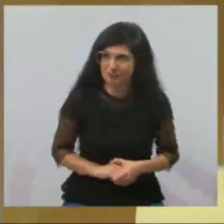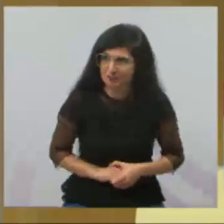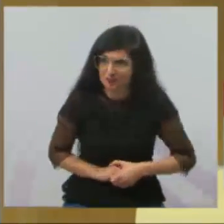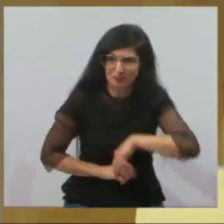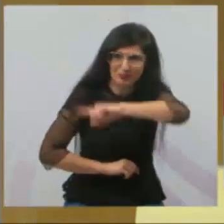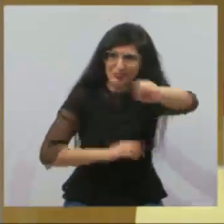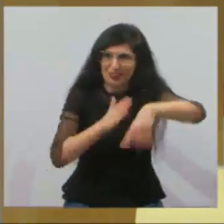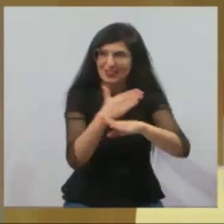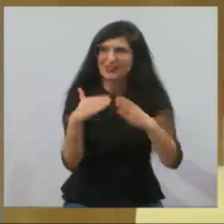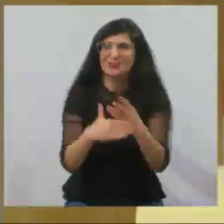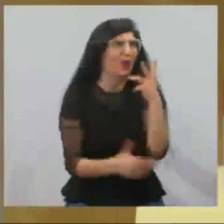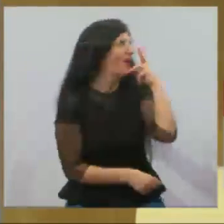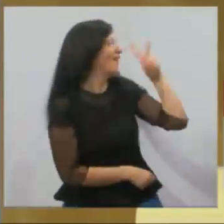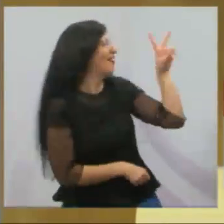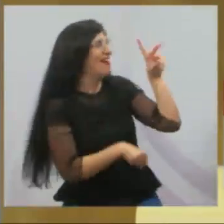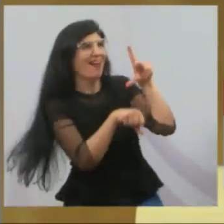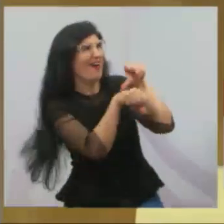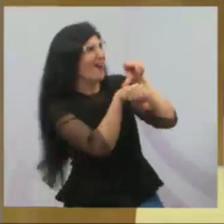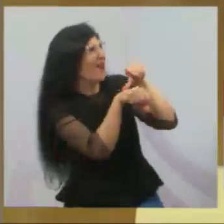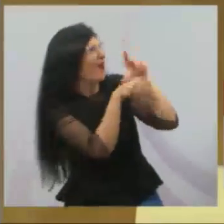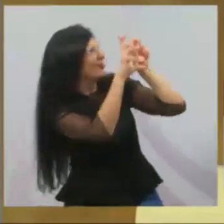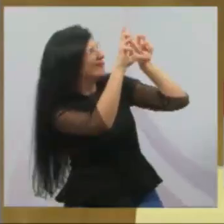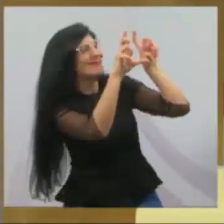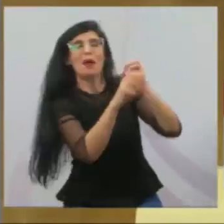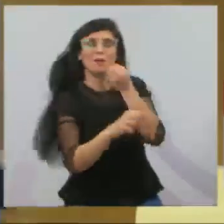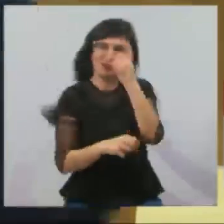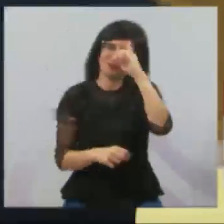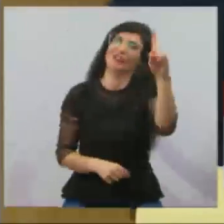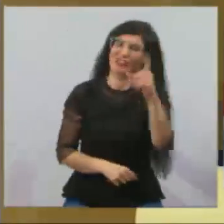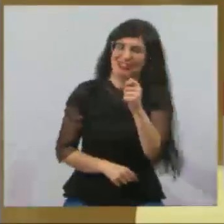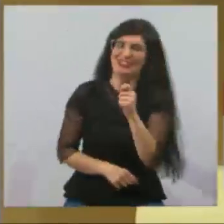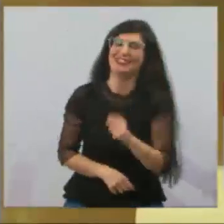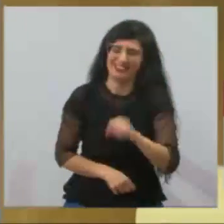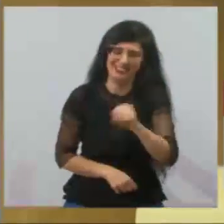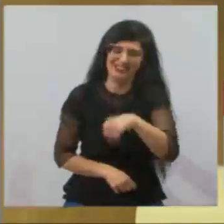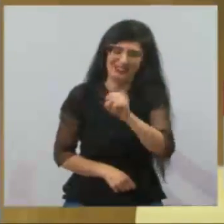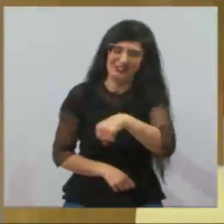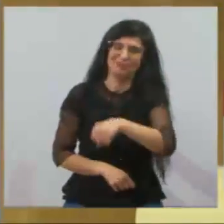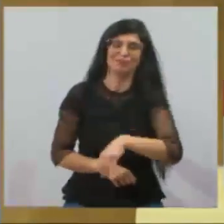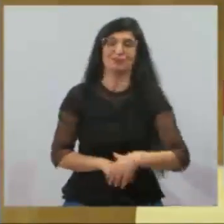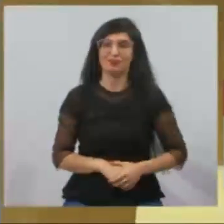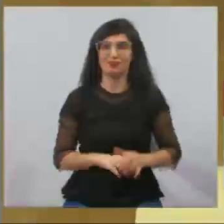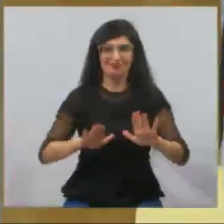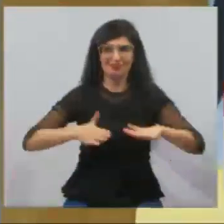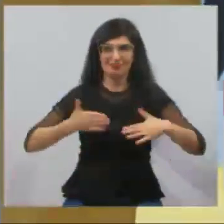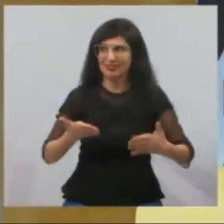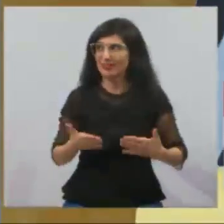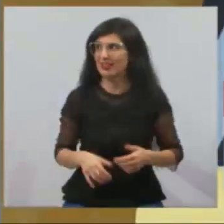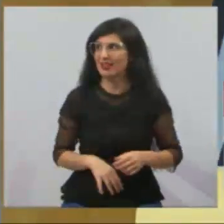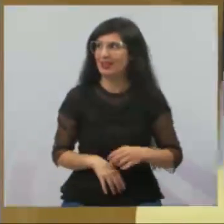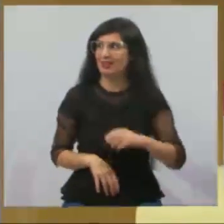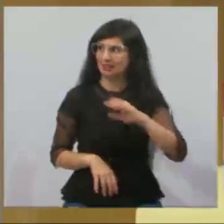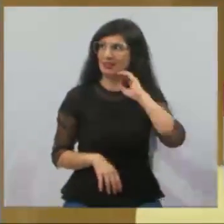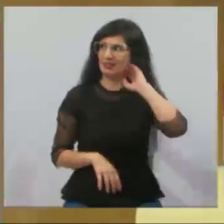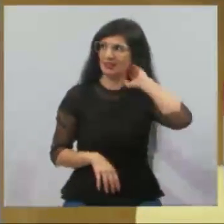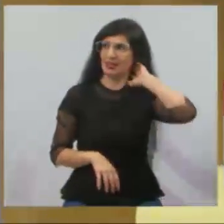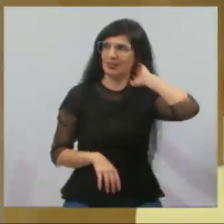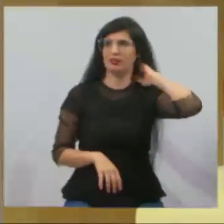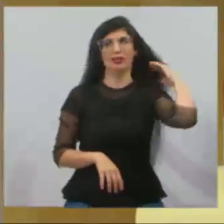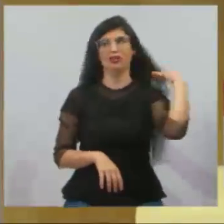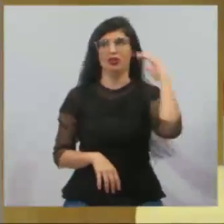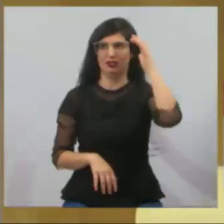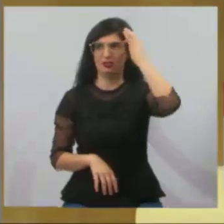a todos. Olhei no relógio porque eu estou sem aqui, mas é bom dia ainda. Eu não poderia também deixar de me manifestar com